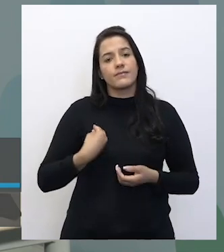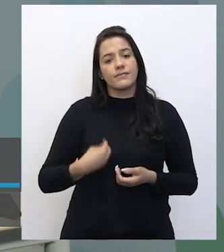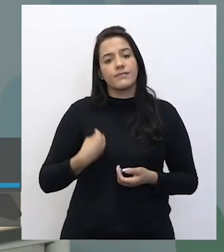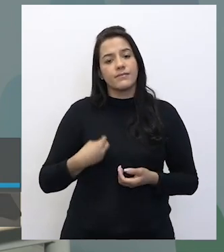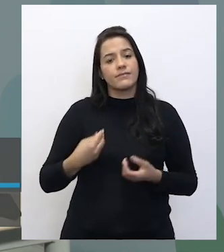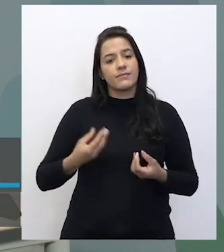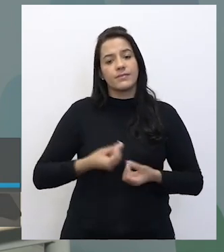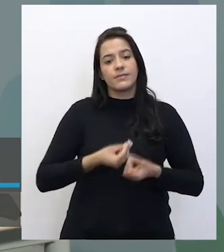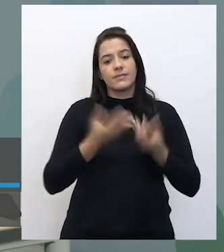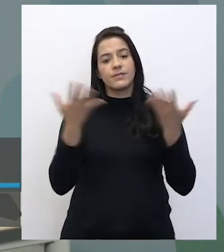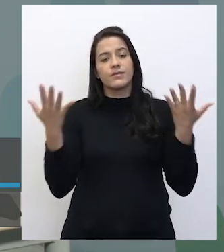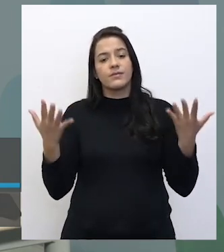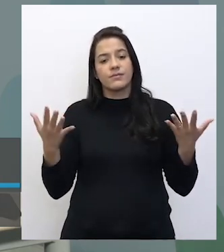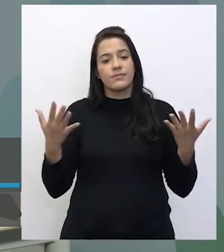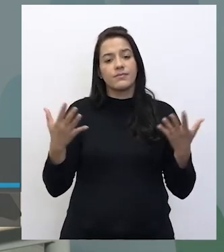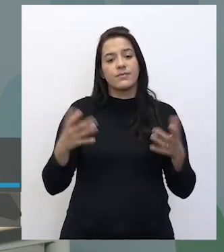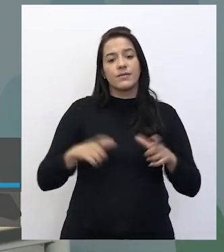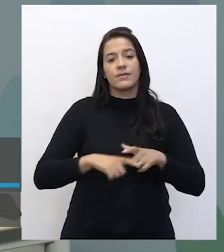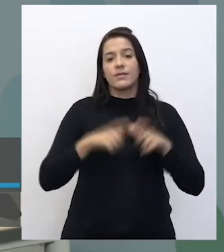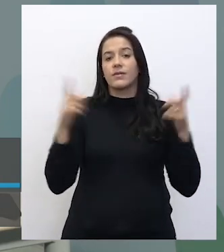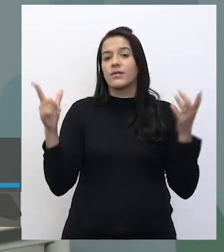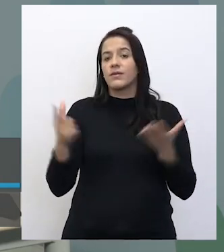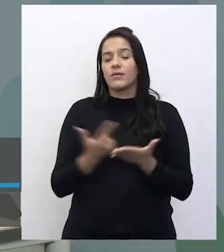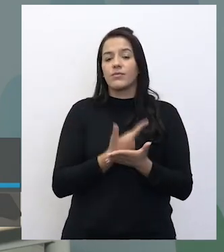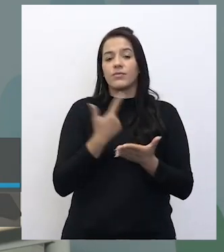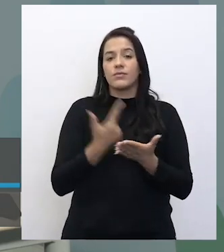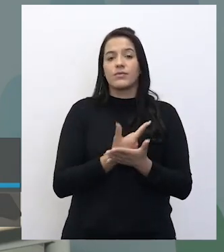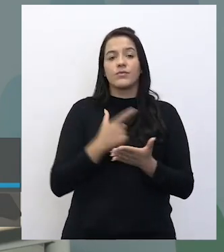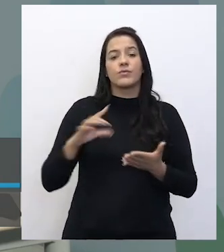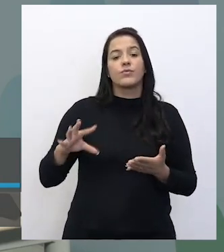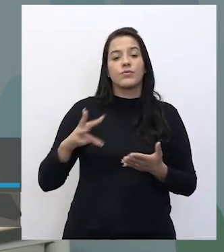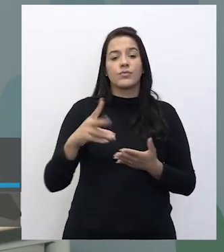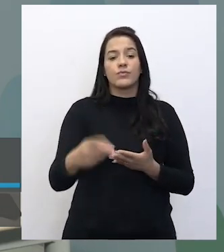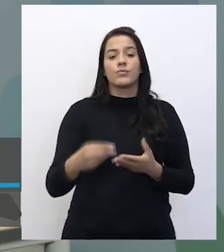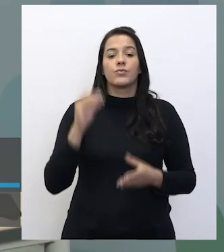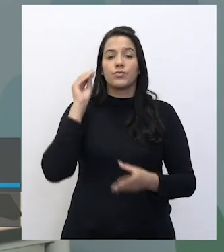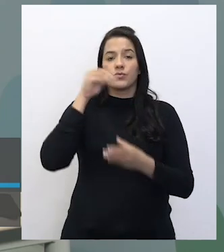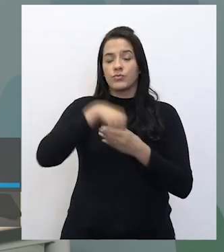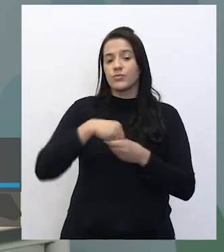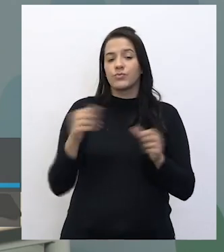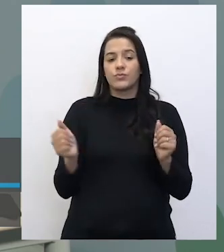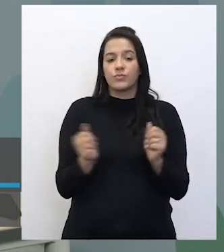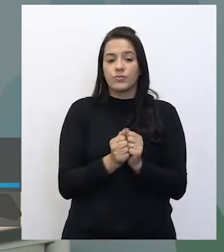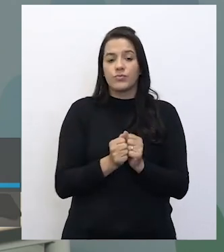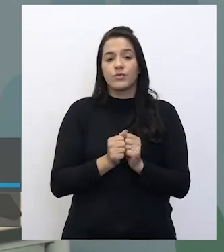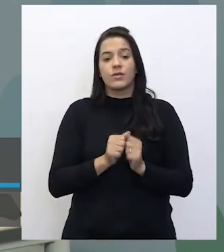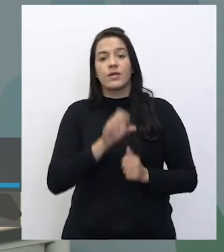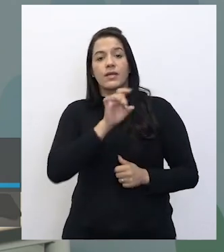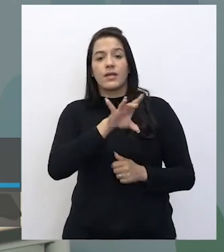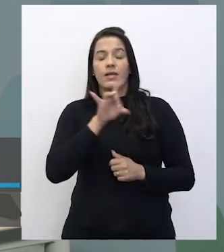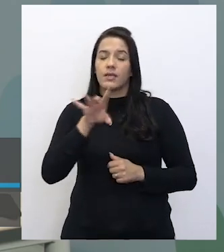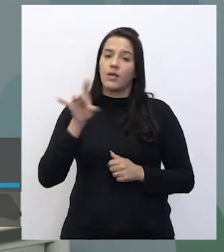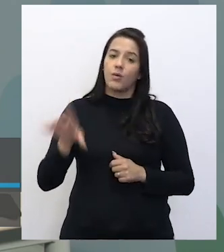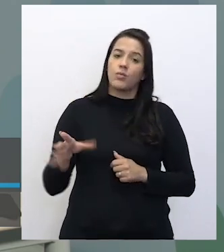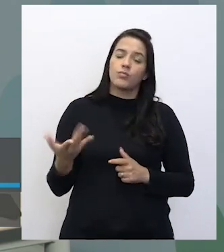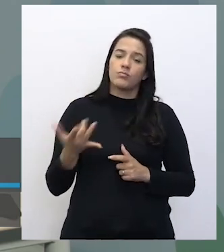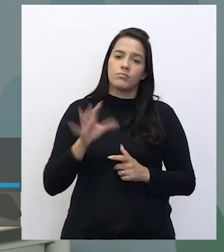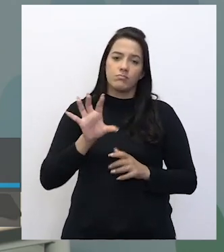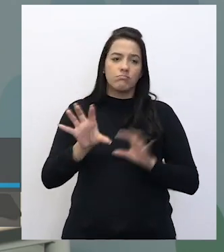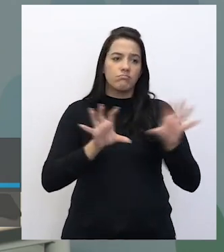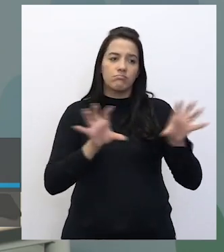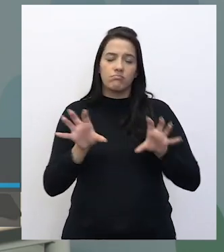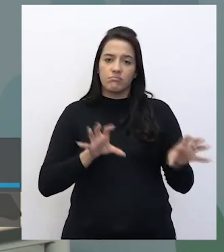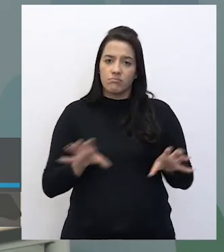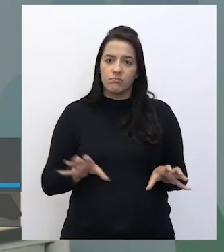está nesse grandíssimo livro do qual todos fazemos parte, cada um à sua maneira, né?